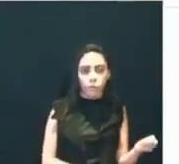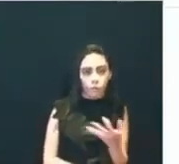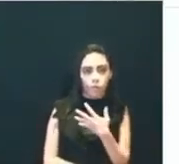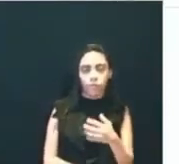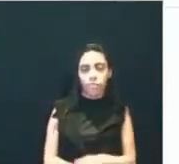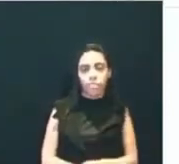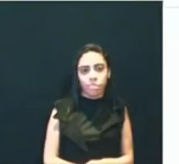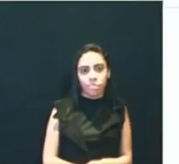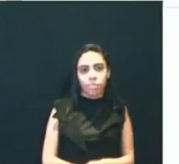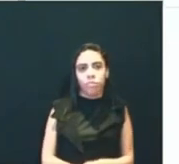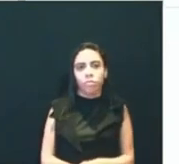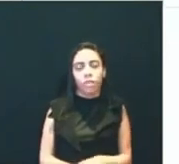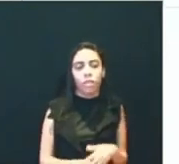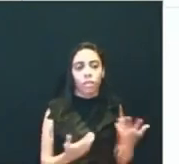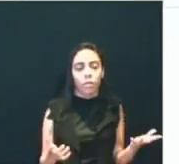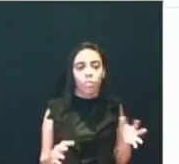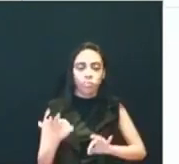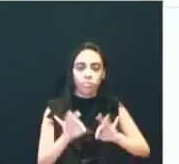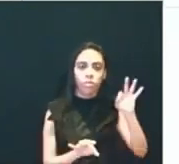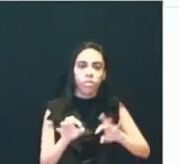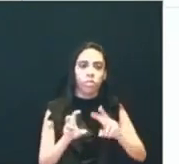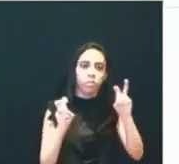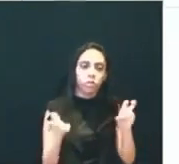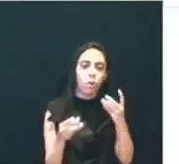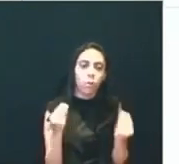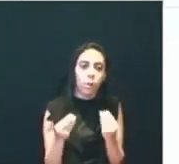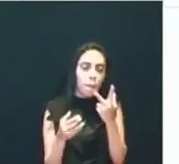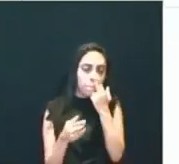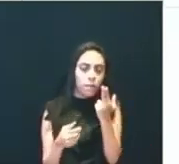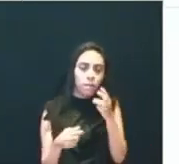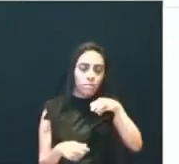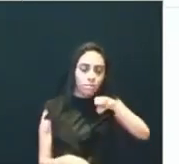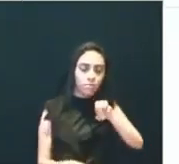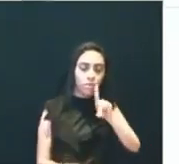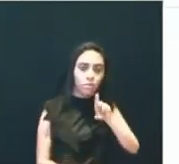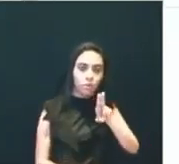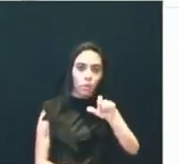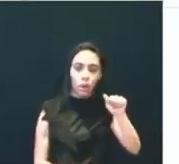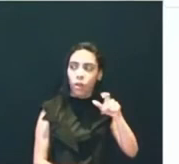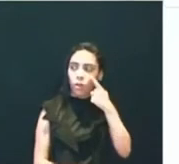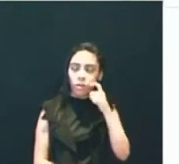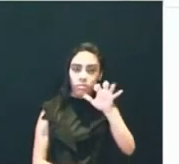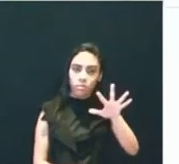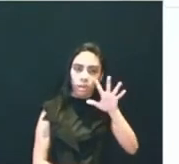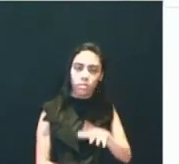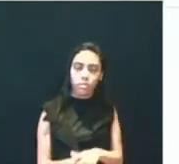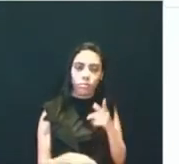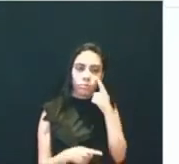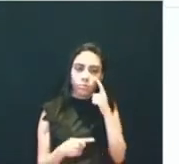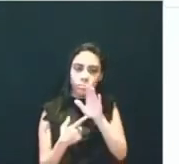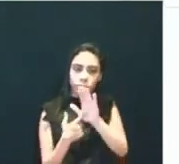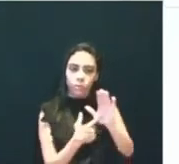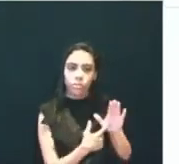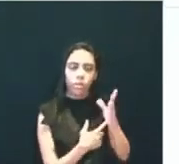tratamentos. Quando eu penso no transplante de medula óssea, usando esse mesmo gráfico e limitando aqui